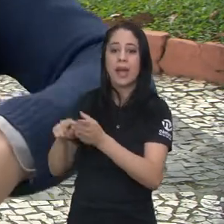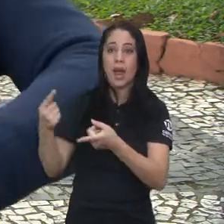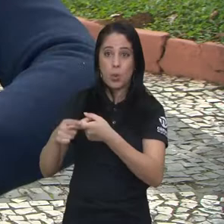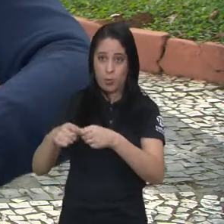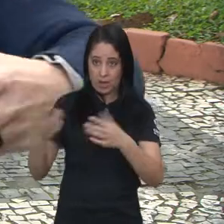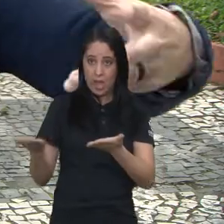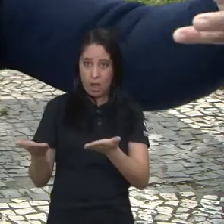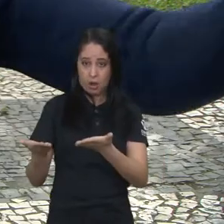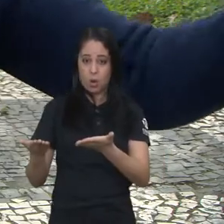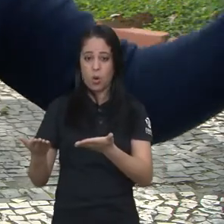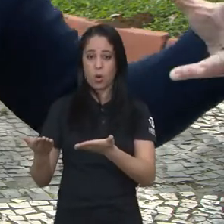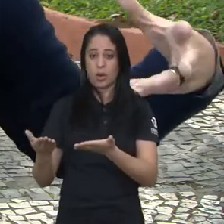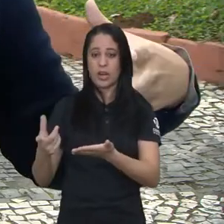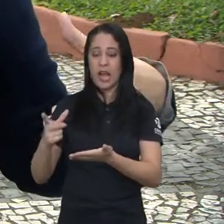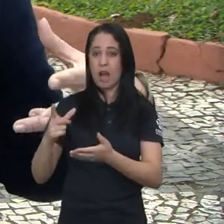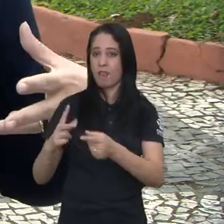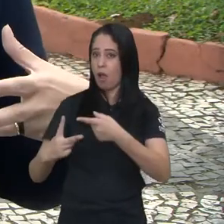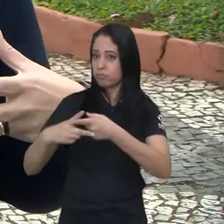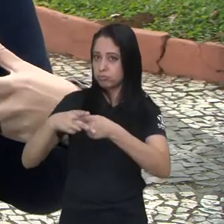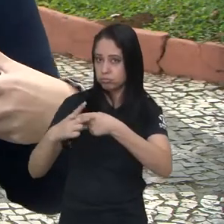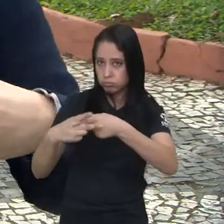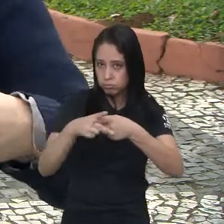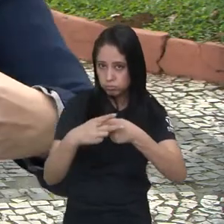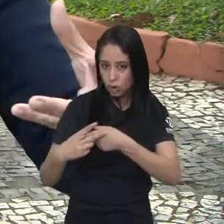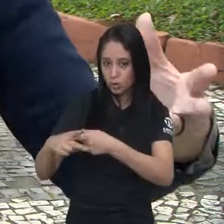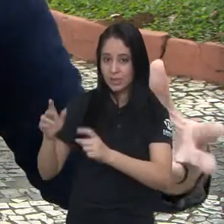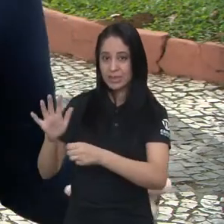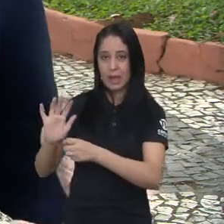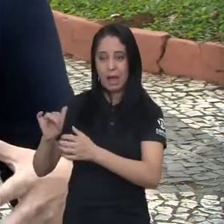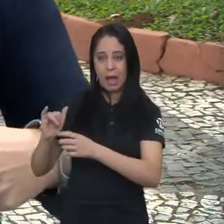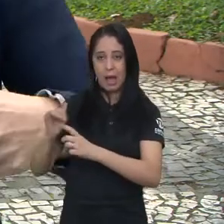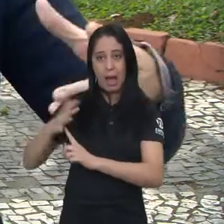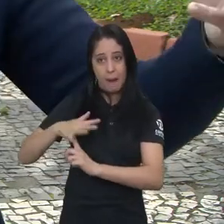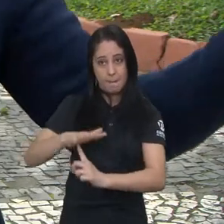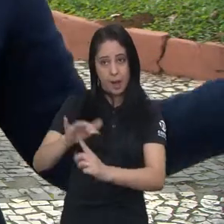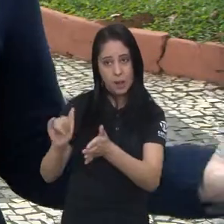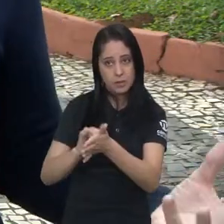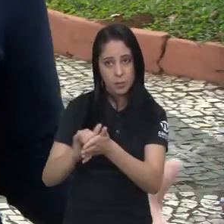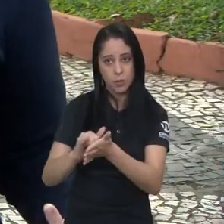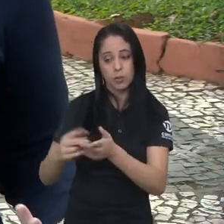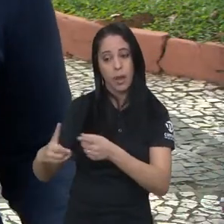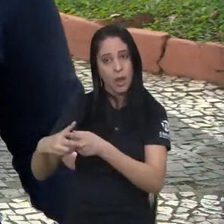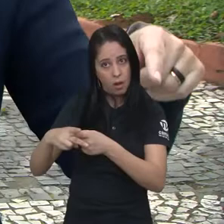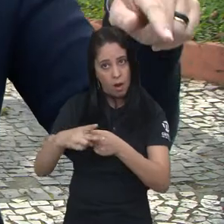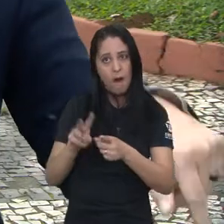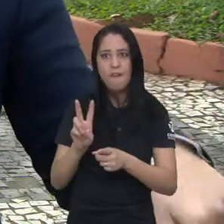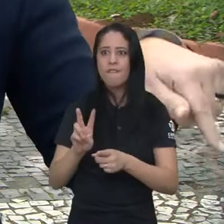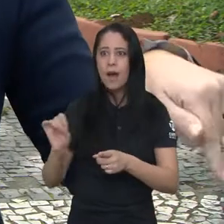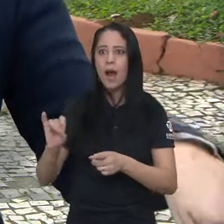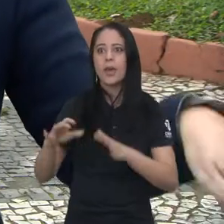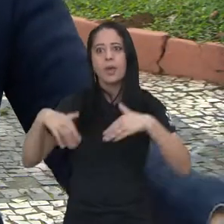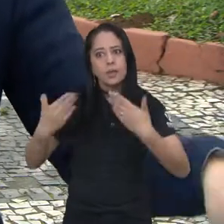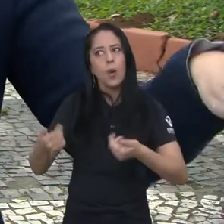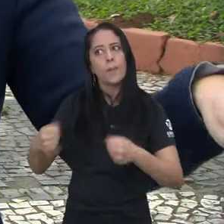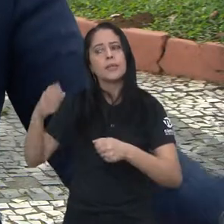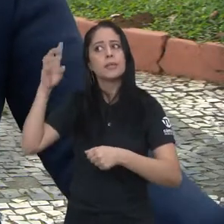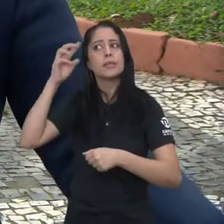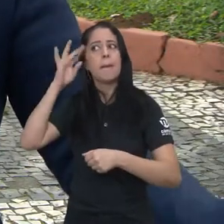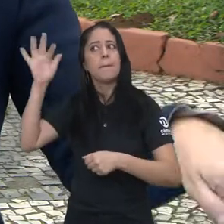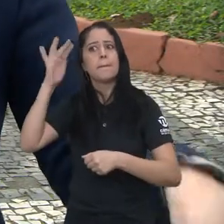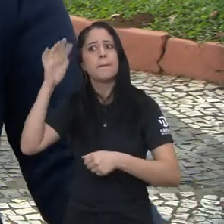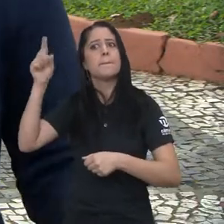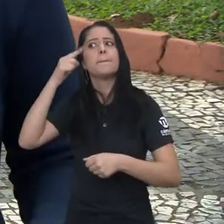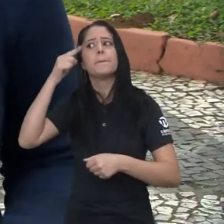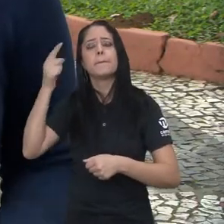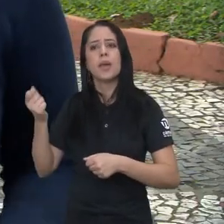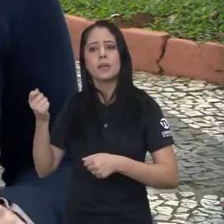prefeitura agora que vai fazer todo má uma reforma na praça um Superman aqui na região central que eles pensem